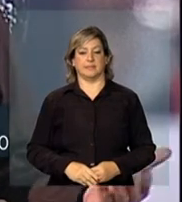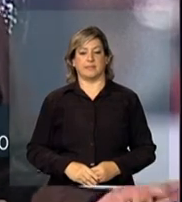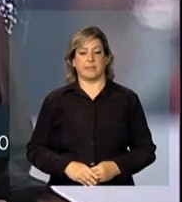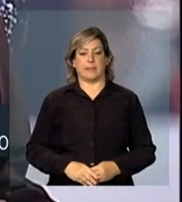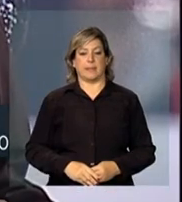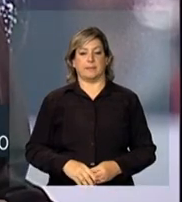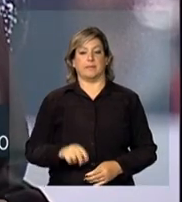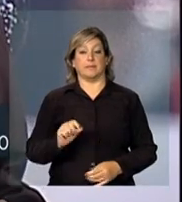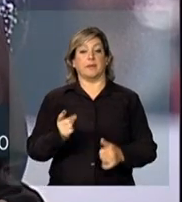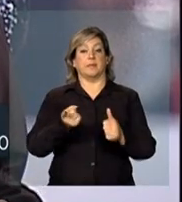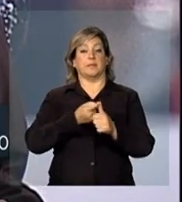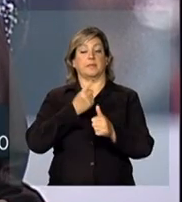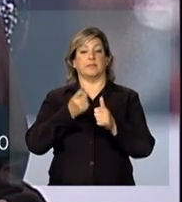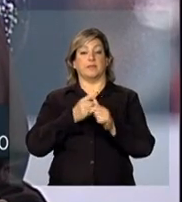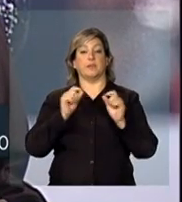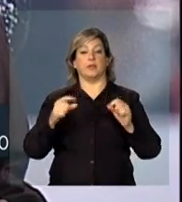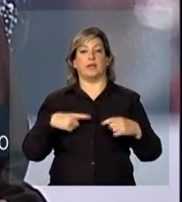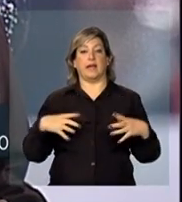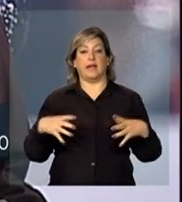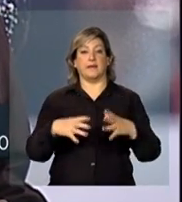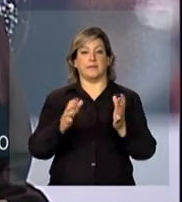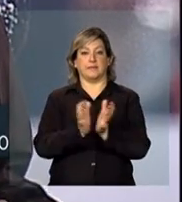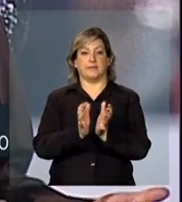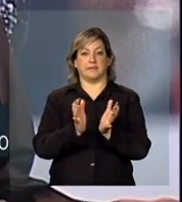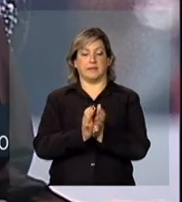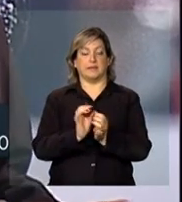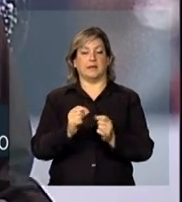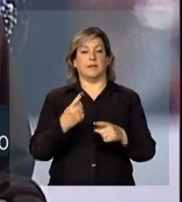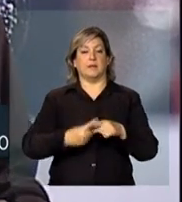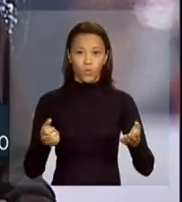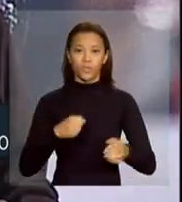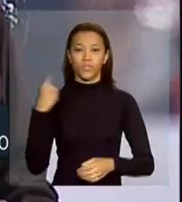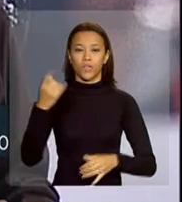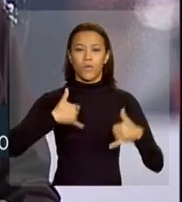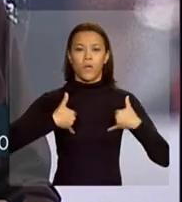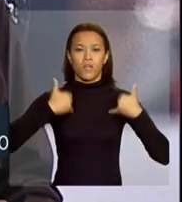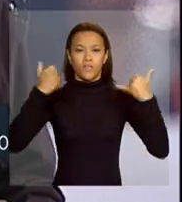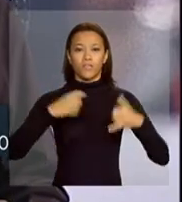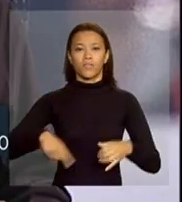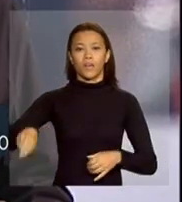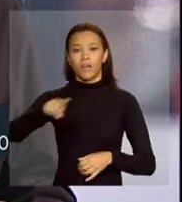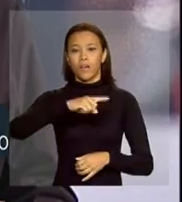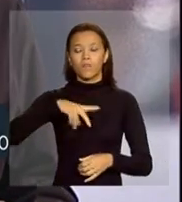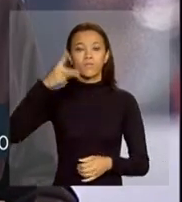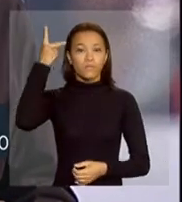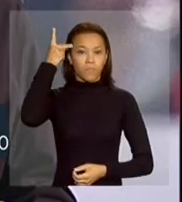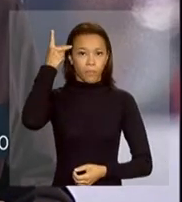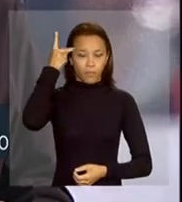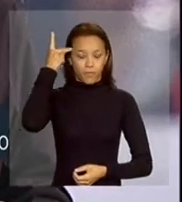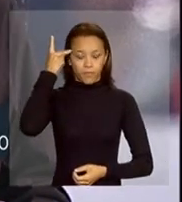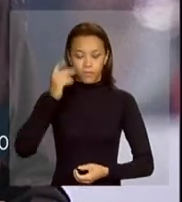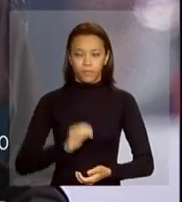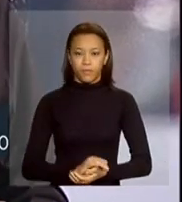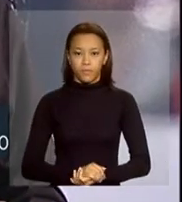e em primeiro lugar porque é o dia do aniversário de São Paulo